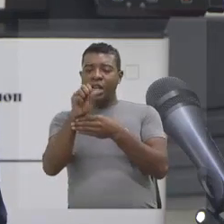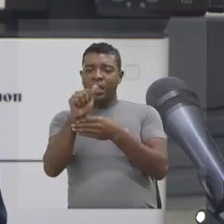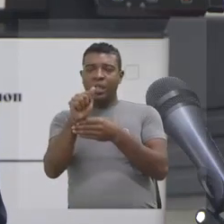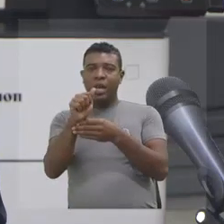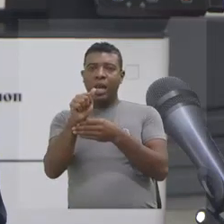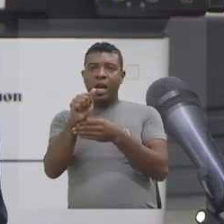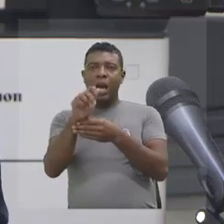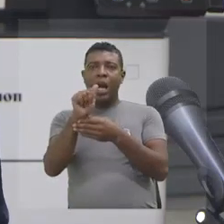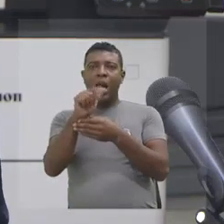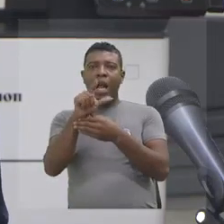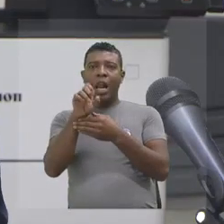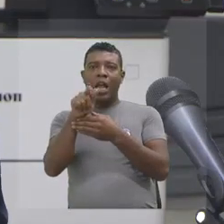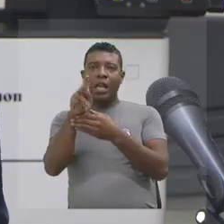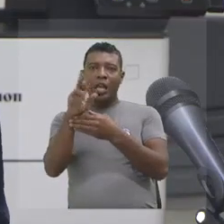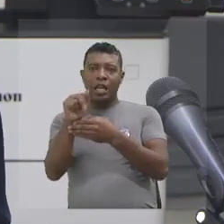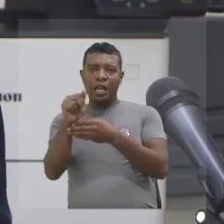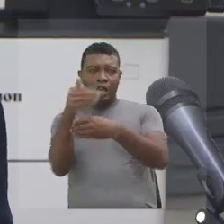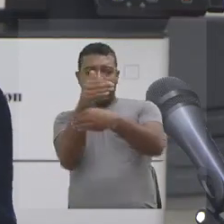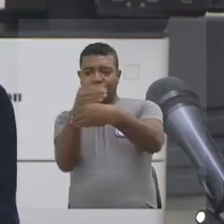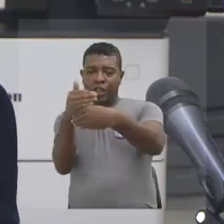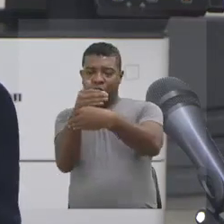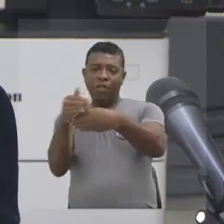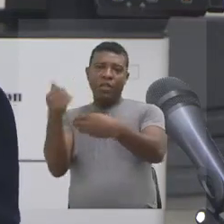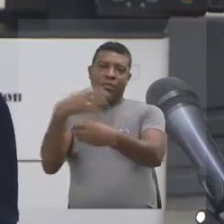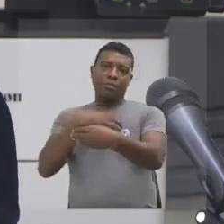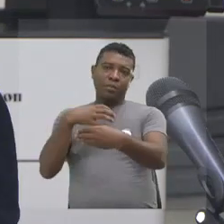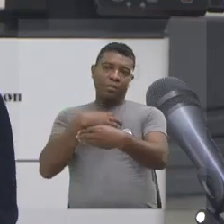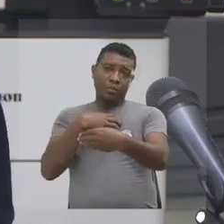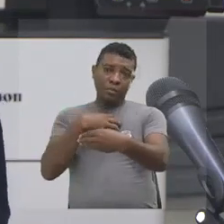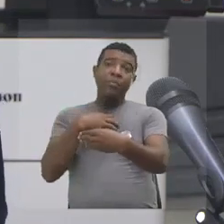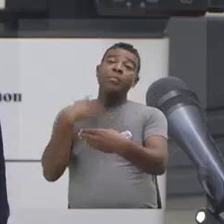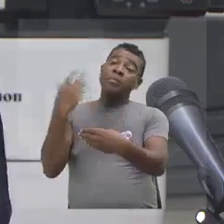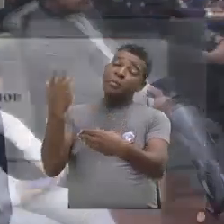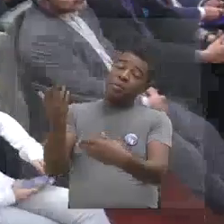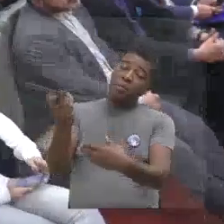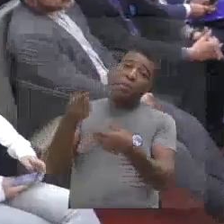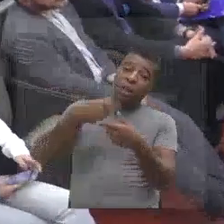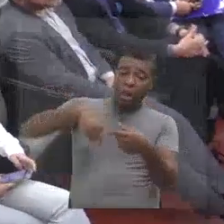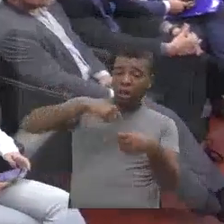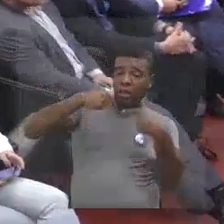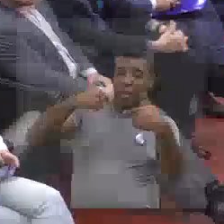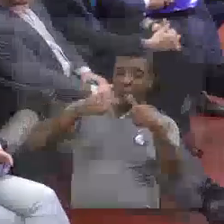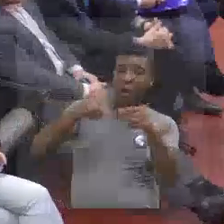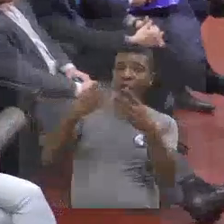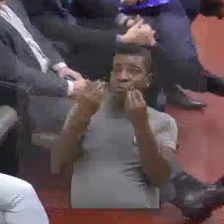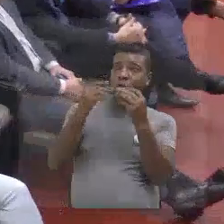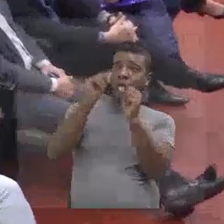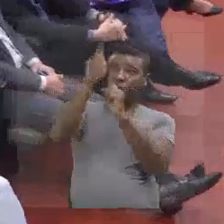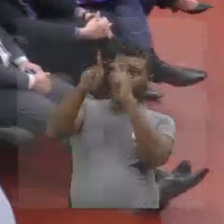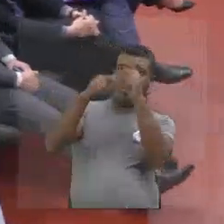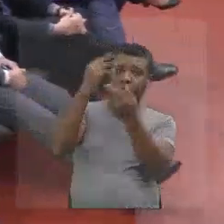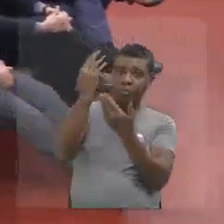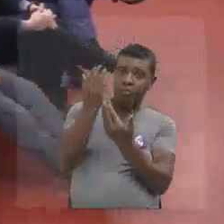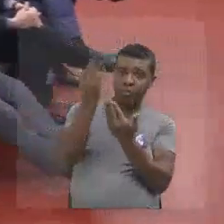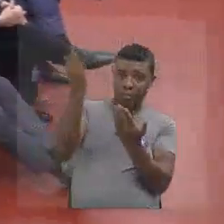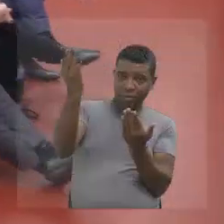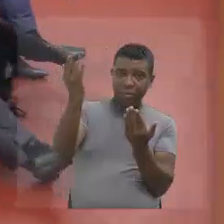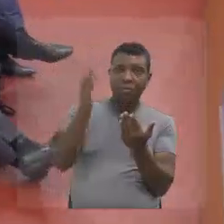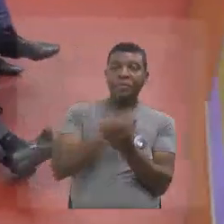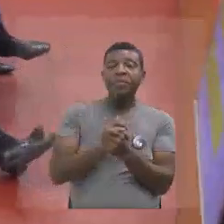e trabalhamos muito com aquele pessoal e eu quero submeter